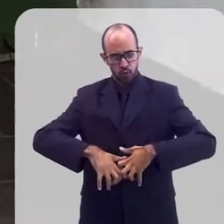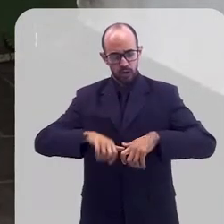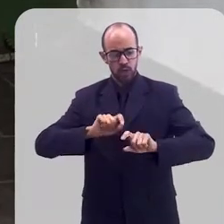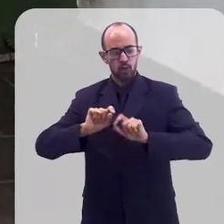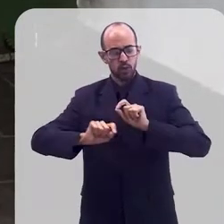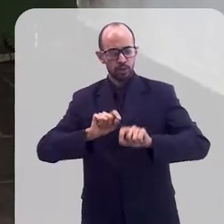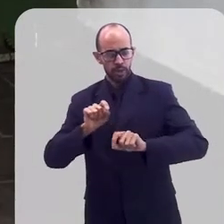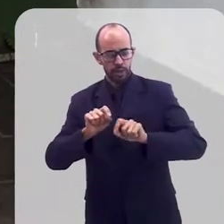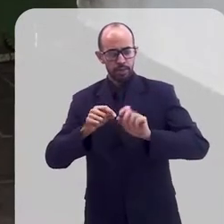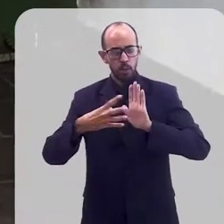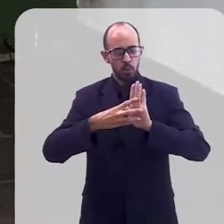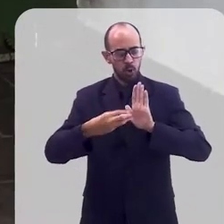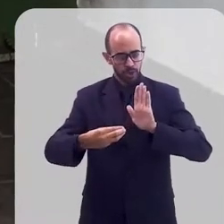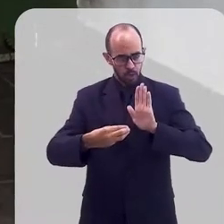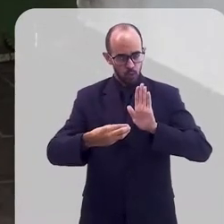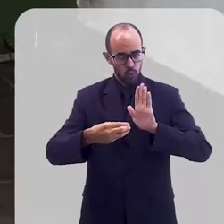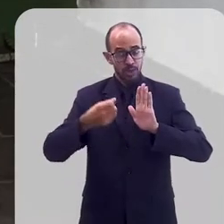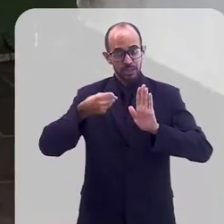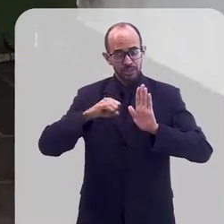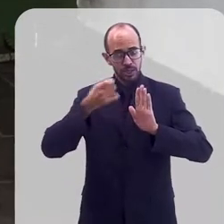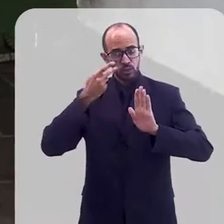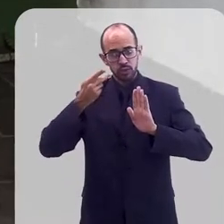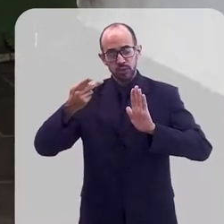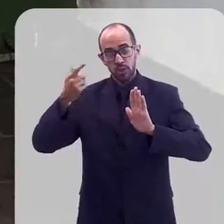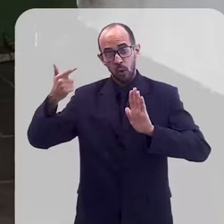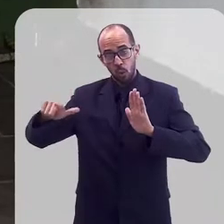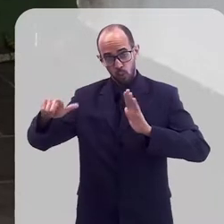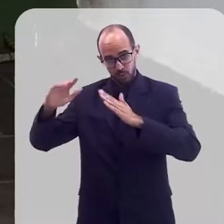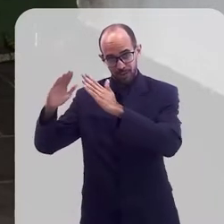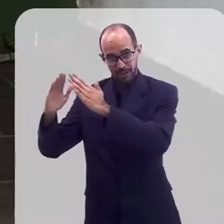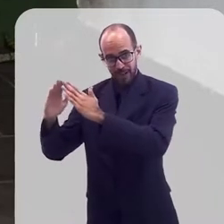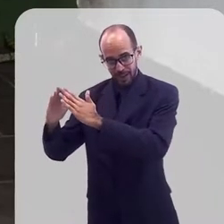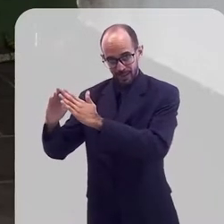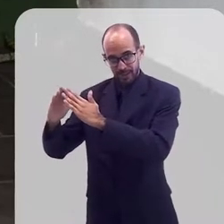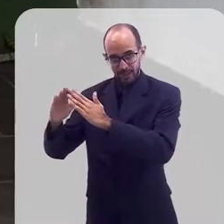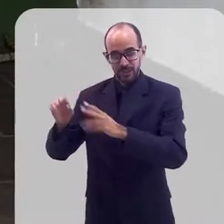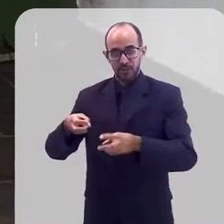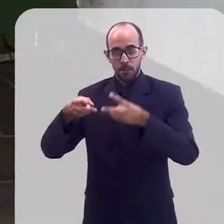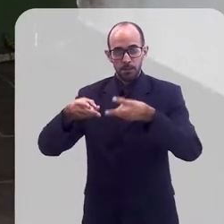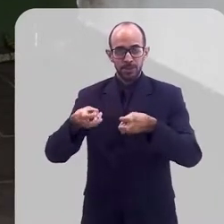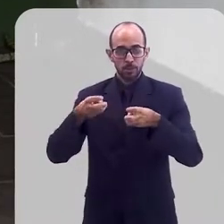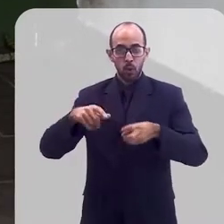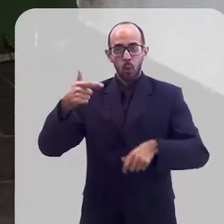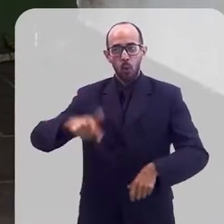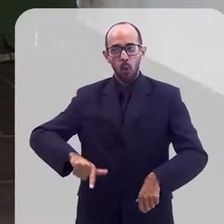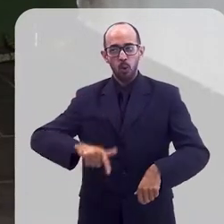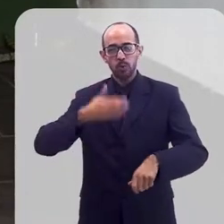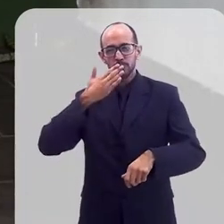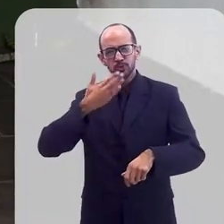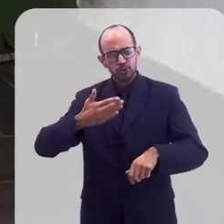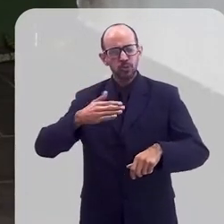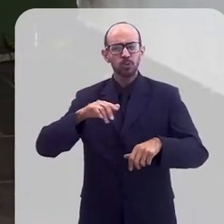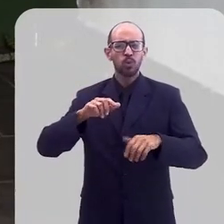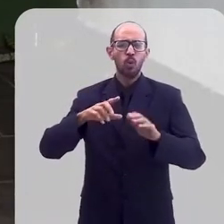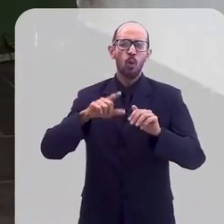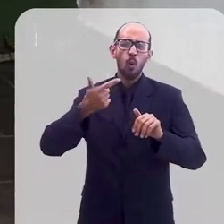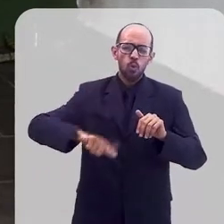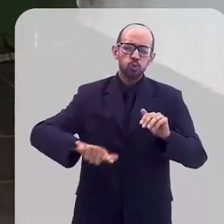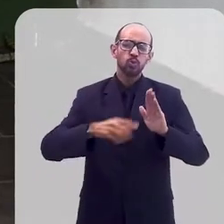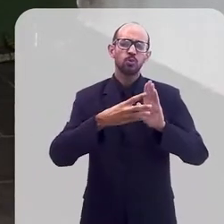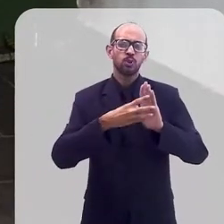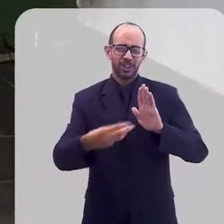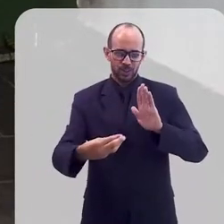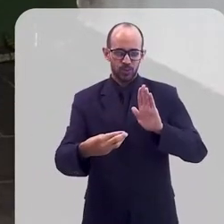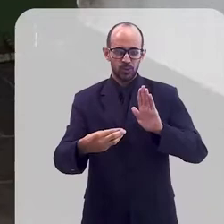modo, né? Se a gente for para uma outra casa, você vai verificar uma outra maneira,